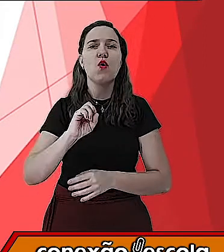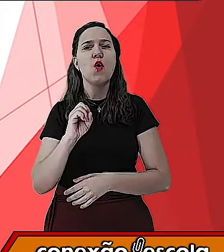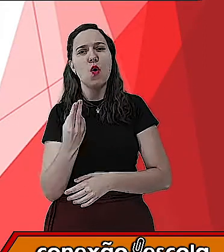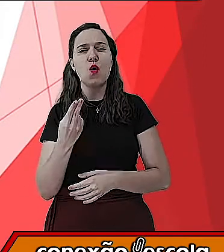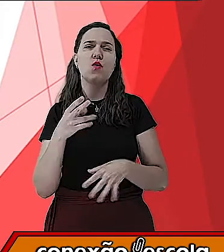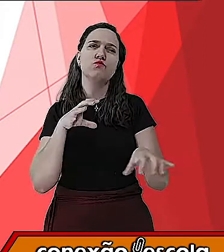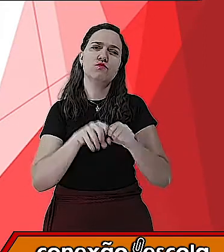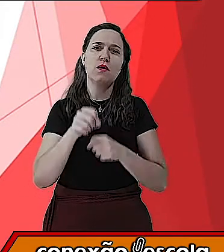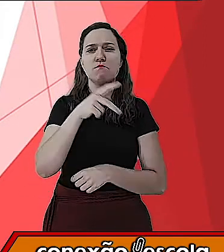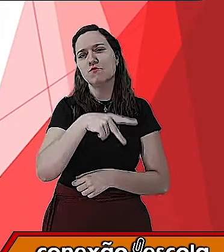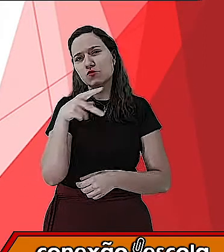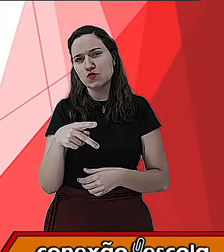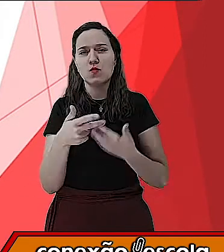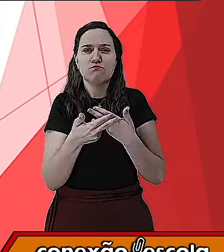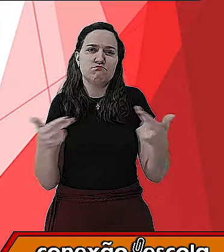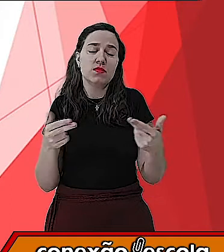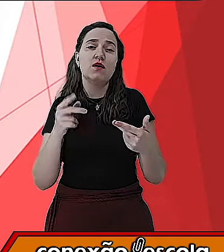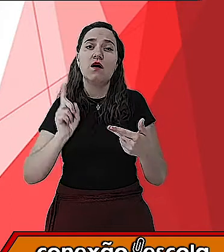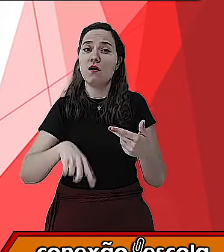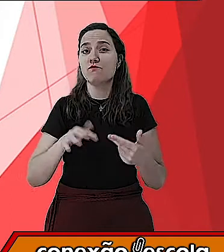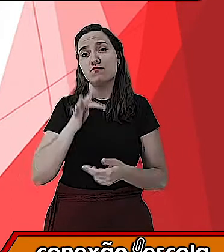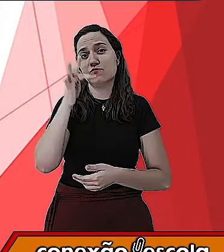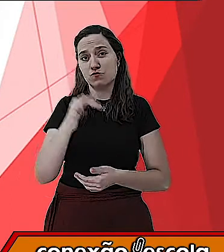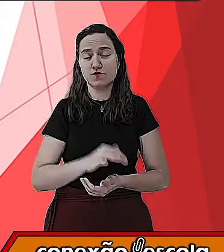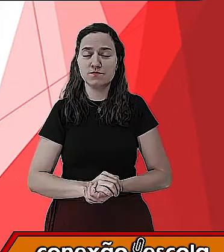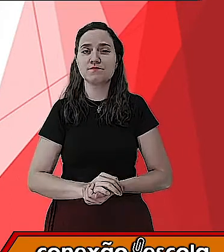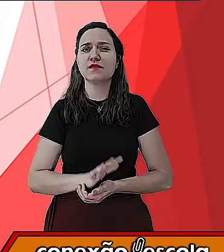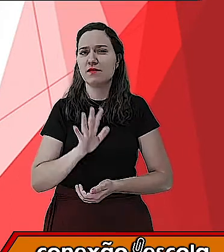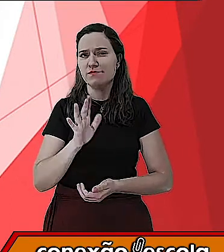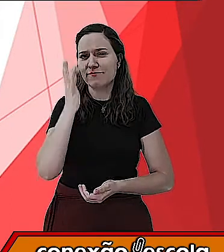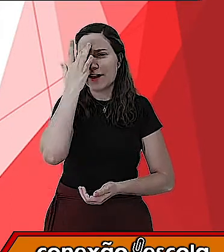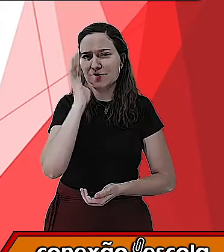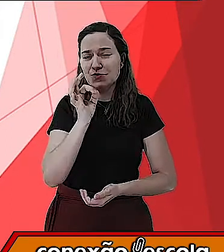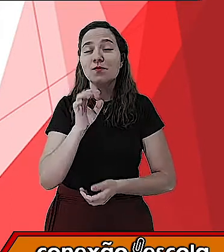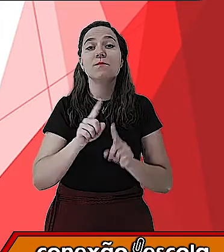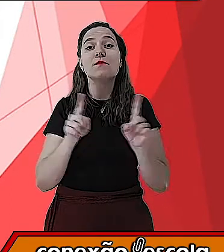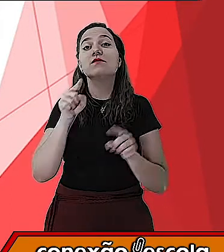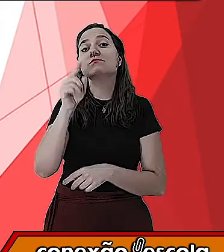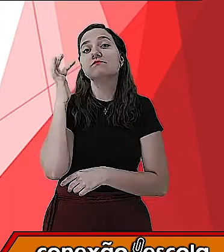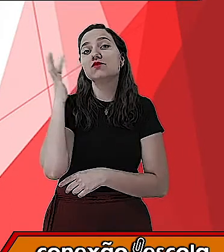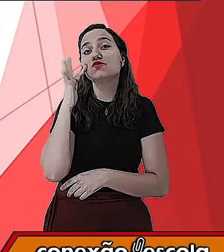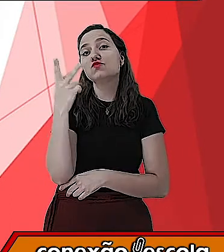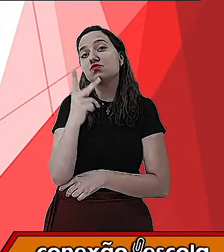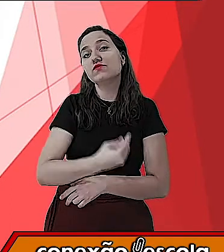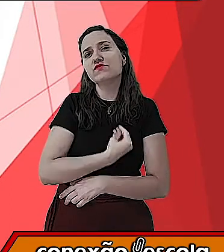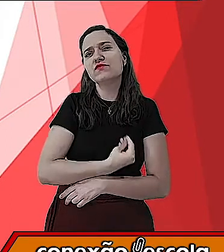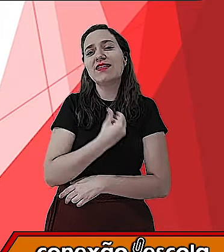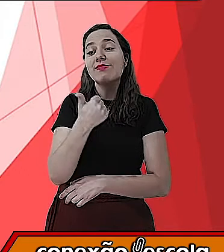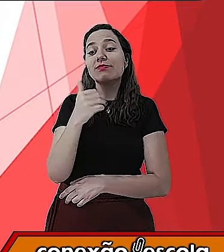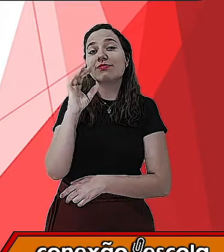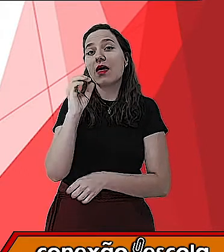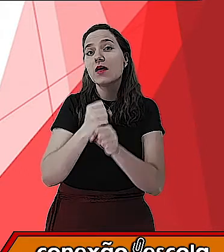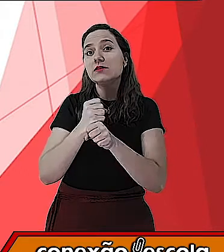fácil? Ah, como será que você vai estar daqui uns 10 anos? Já parou